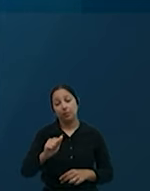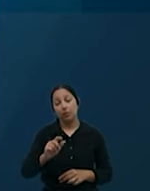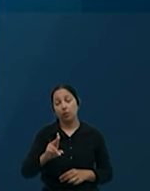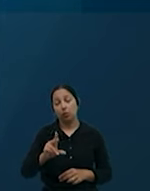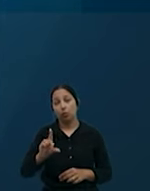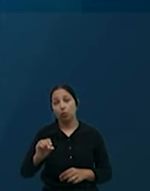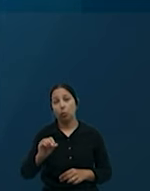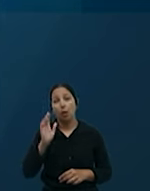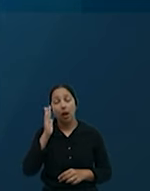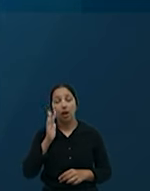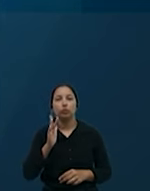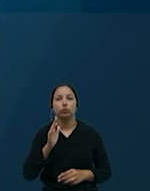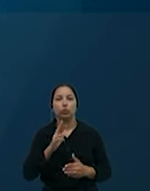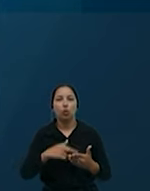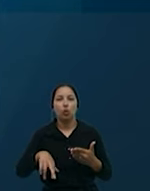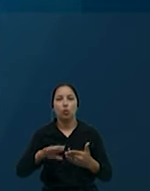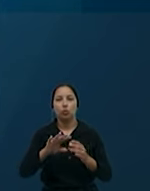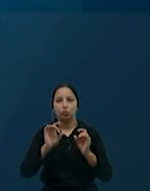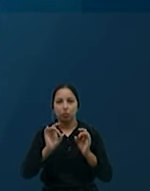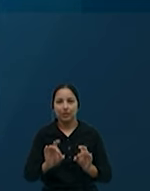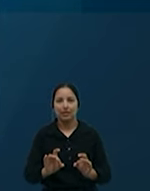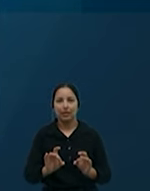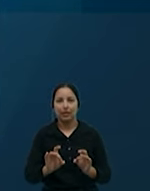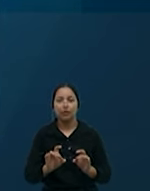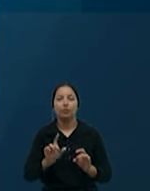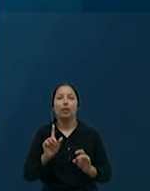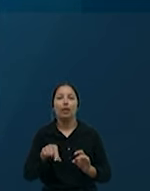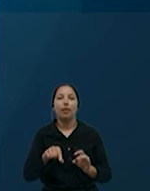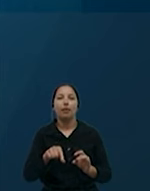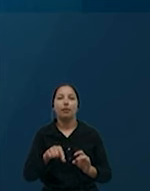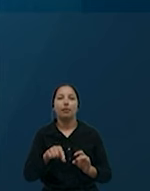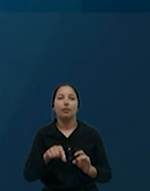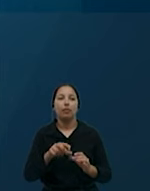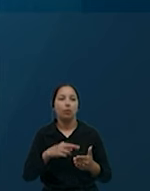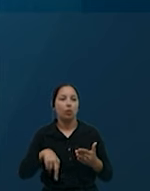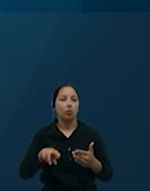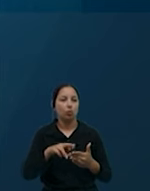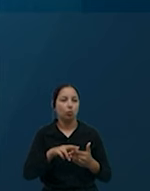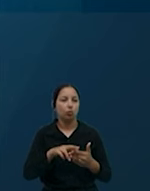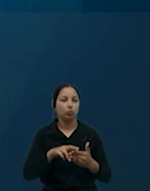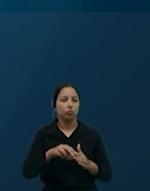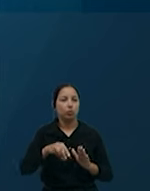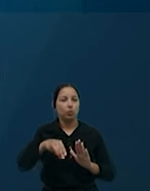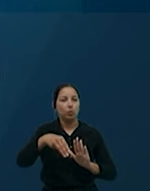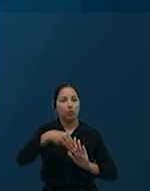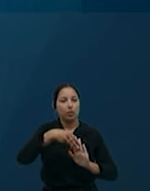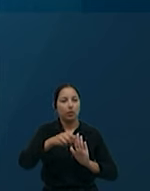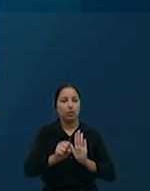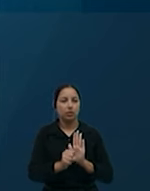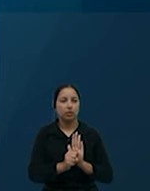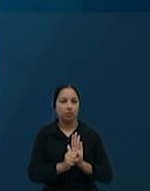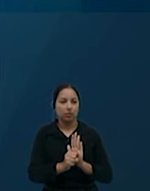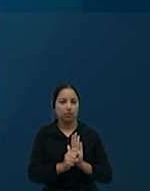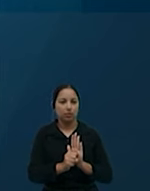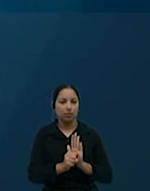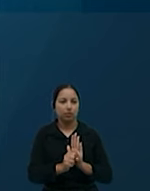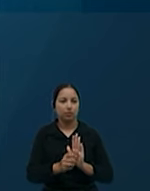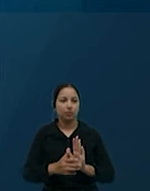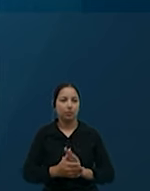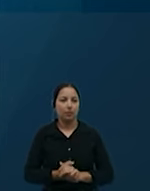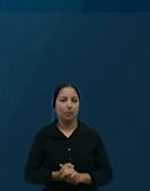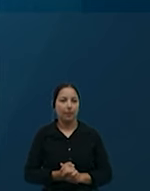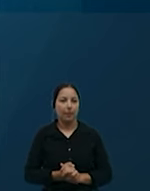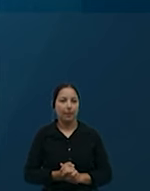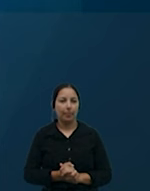recurso ordinário em mandado de segurança. Paro por aqui, senhora presidente, né,